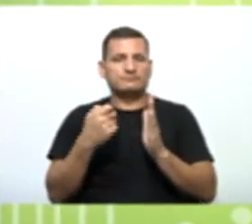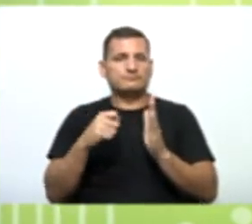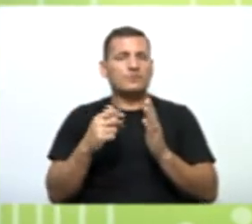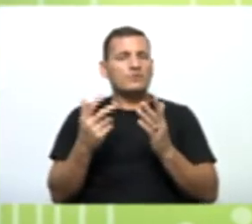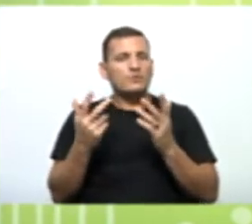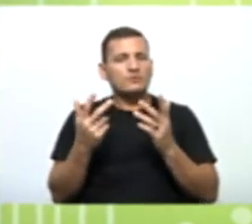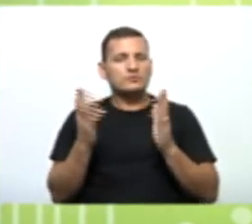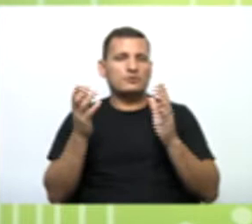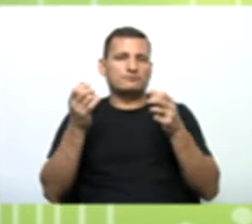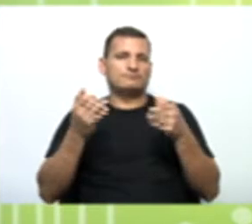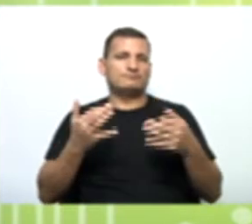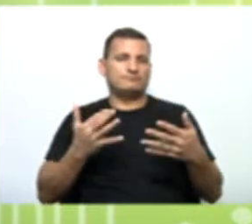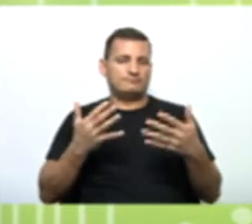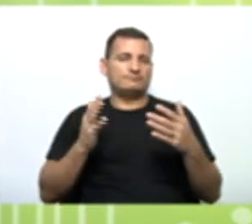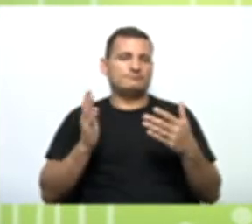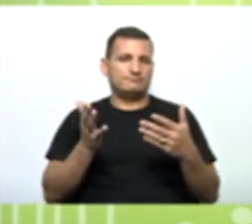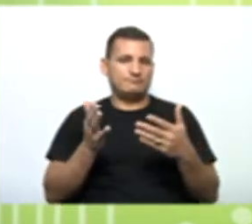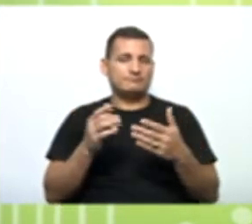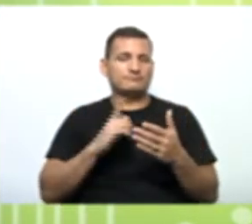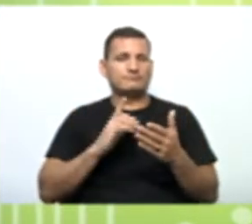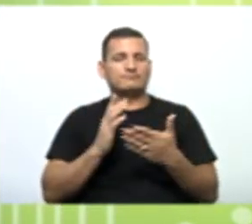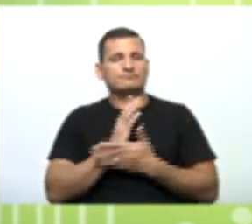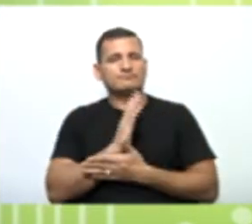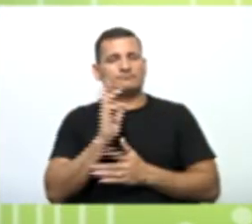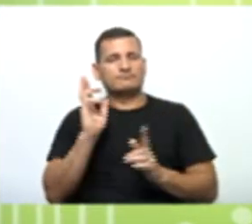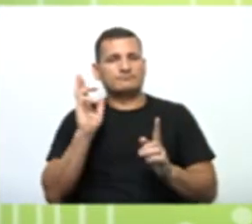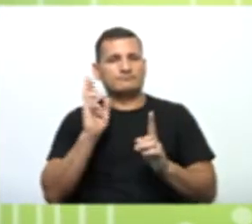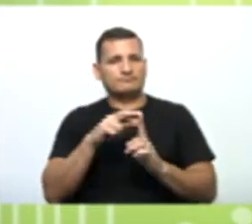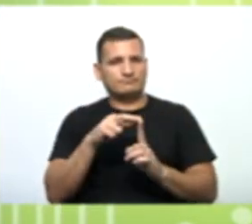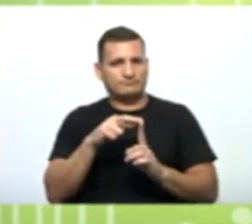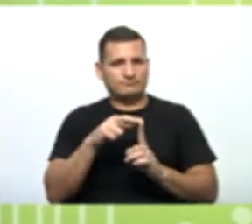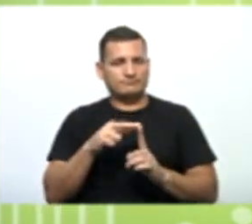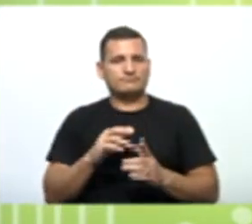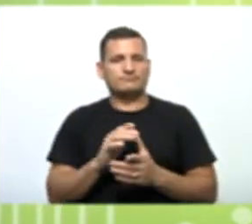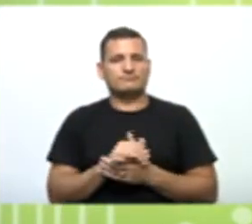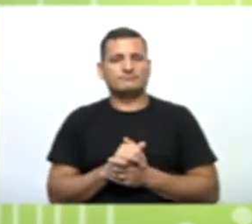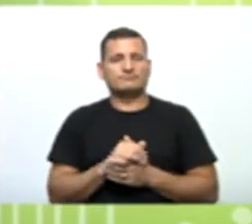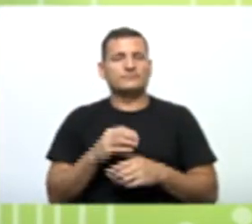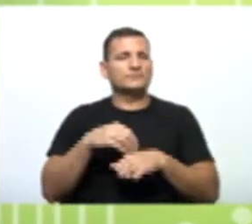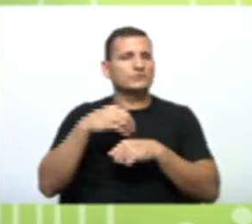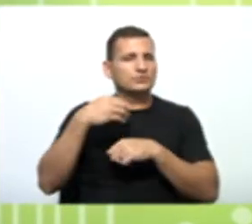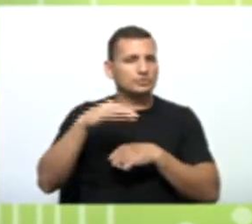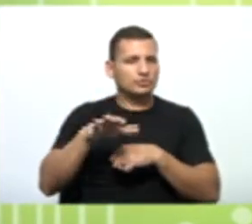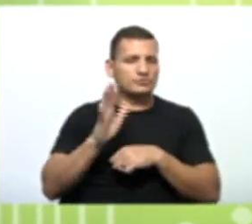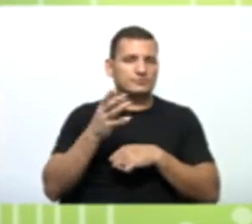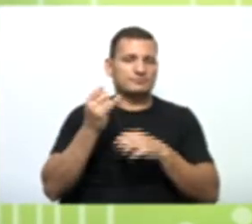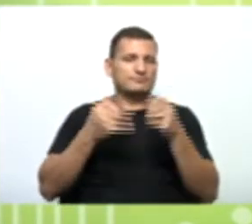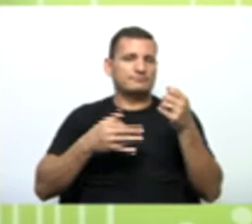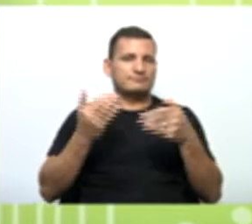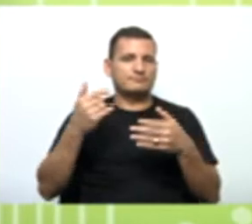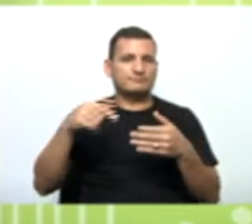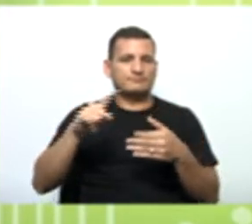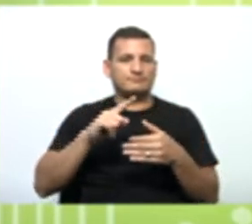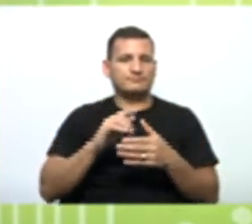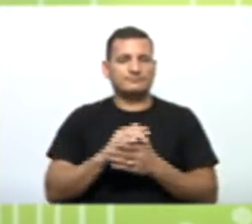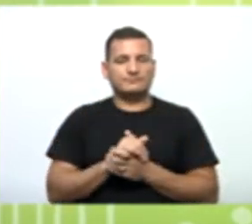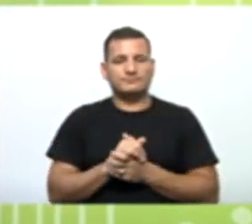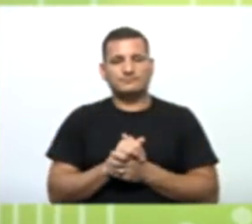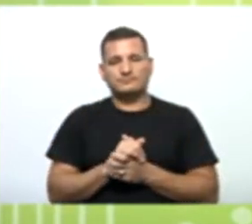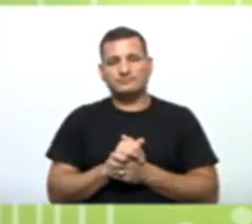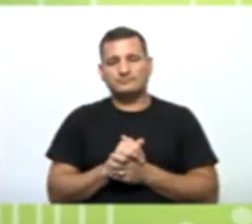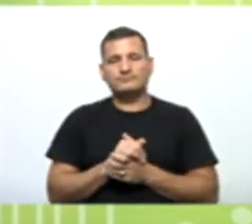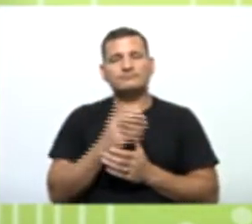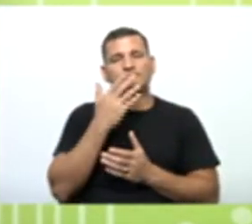já comentou até agora. Tem algumas referências, certo? Dicas, como a gente está comentando aqui com você. Você